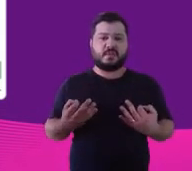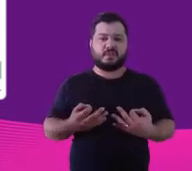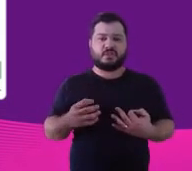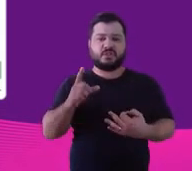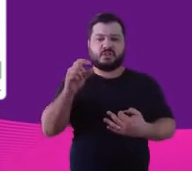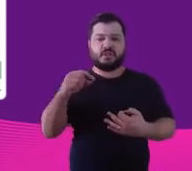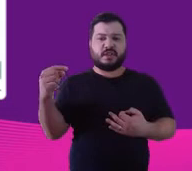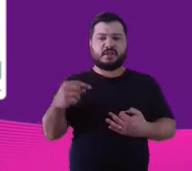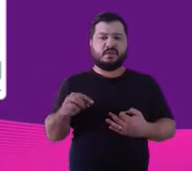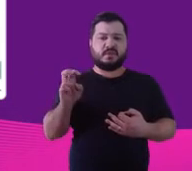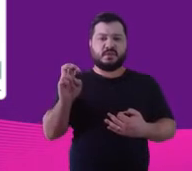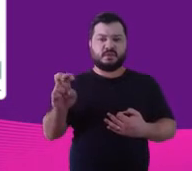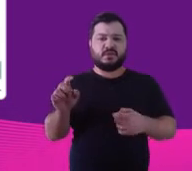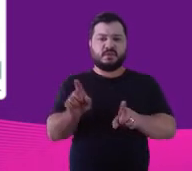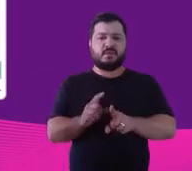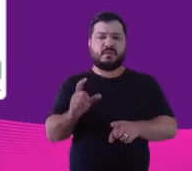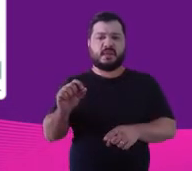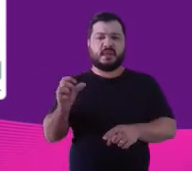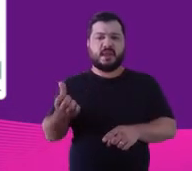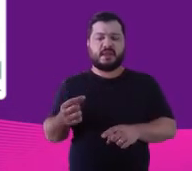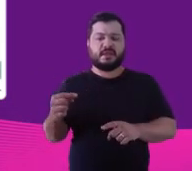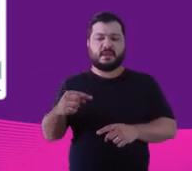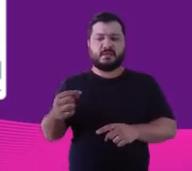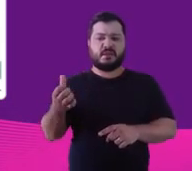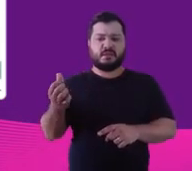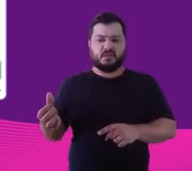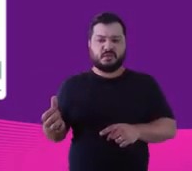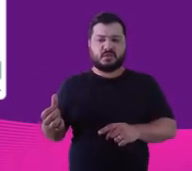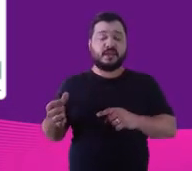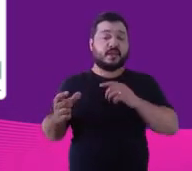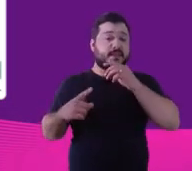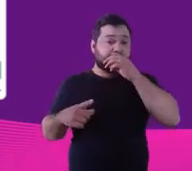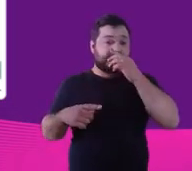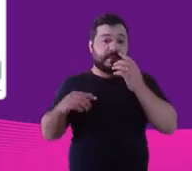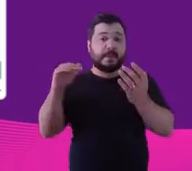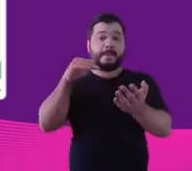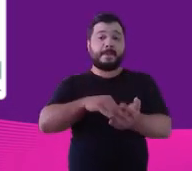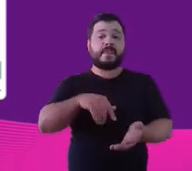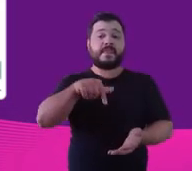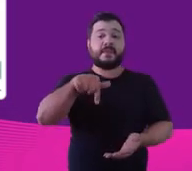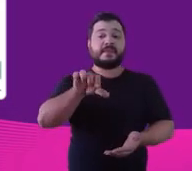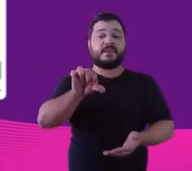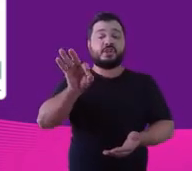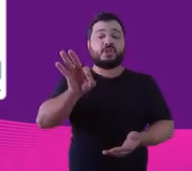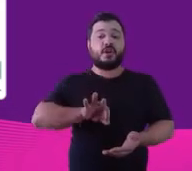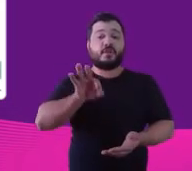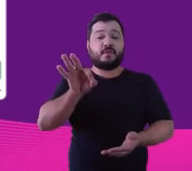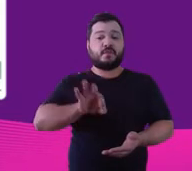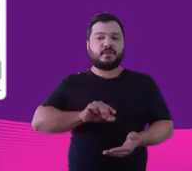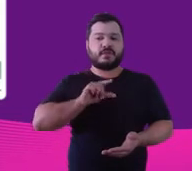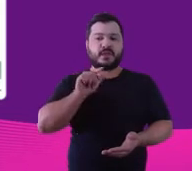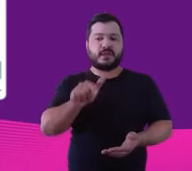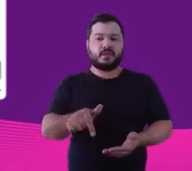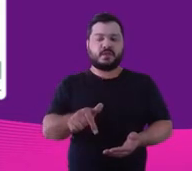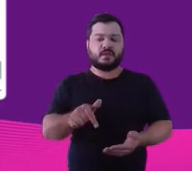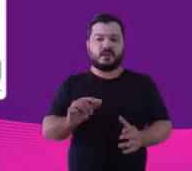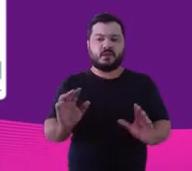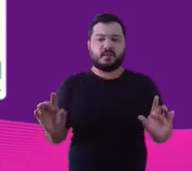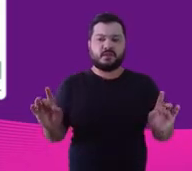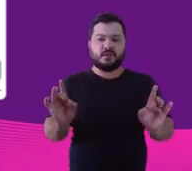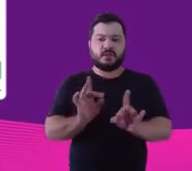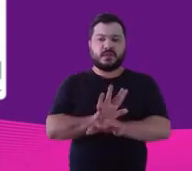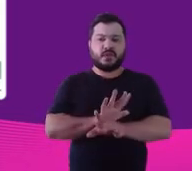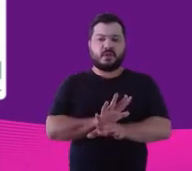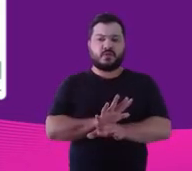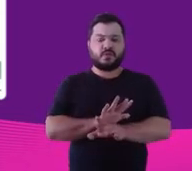casamento e a 10 a menos 6 é chegando aí por cento depois da consolidação